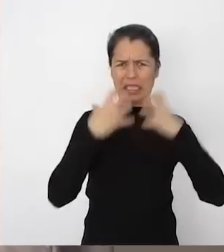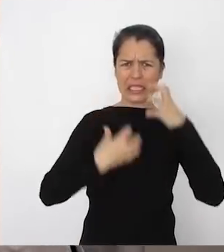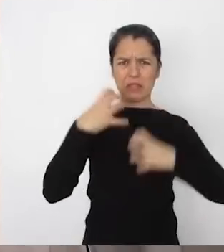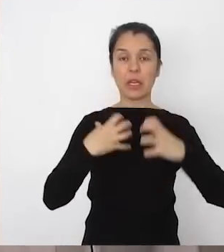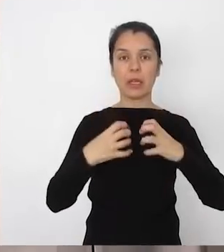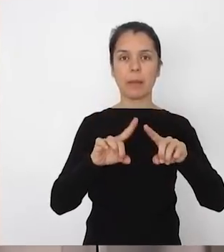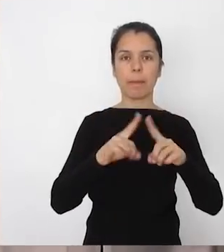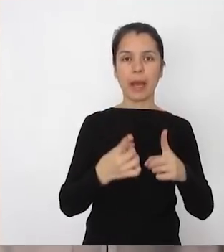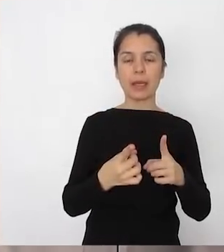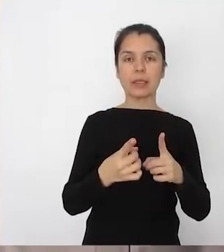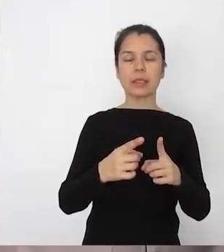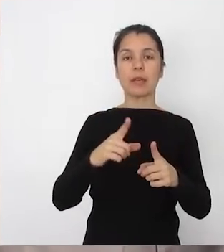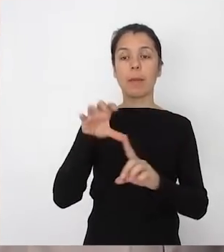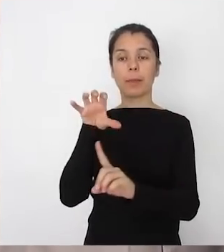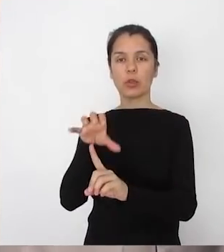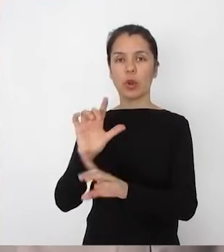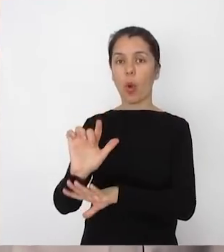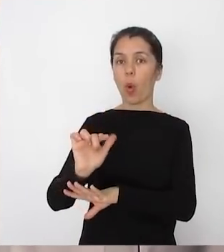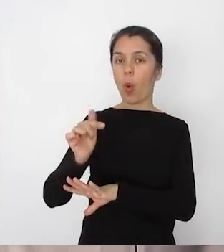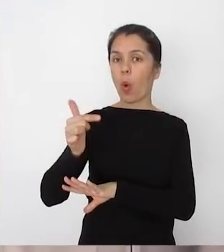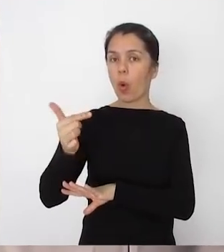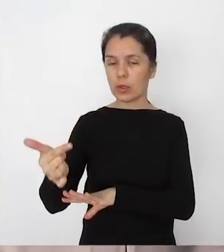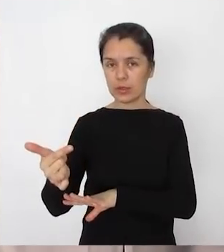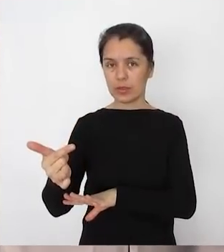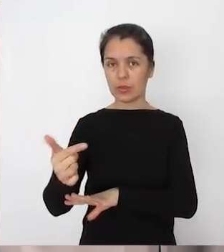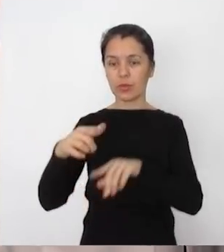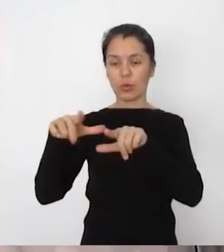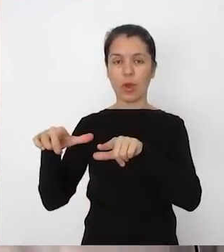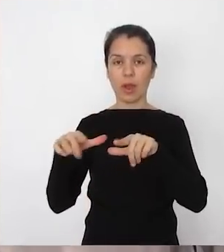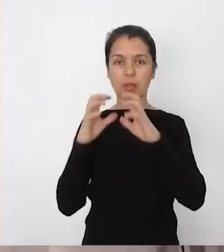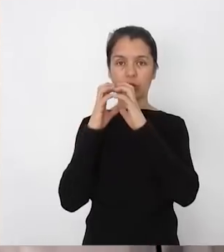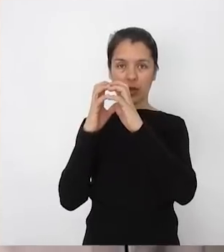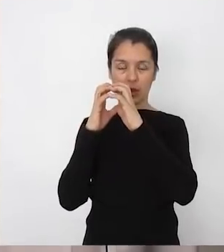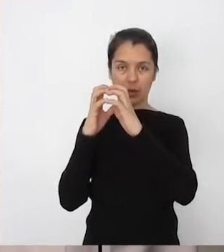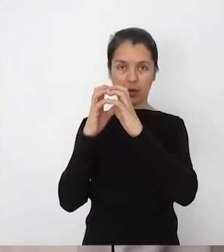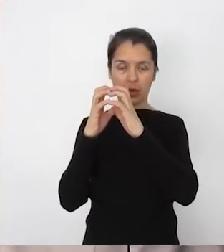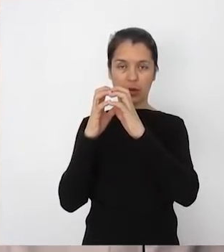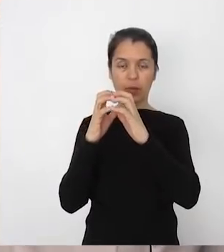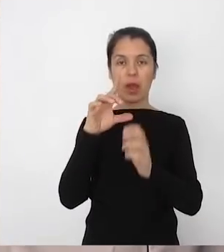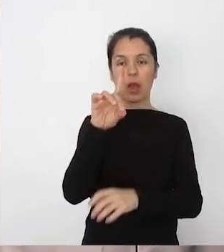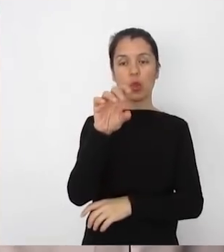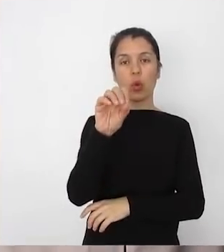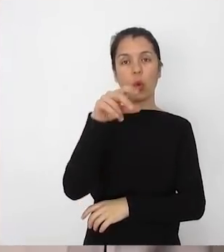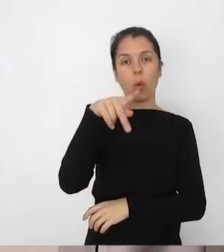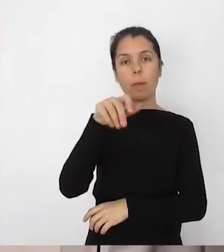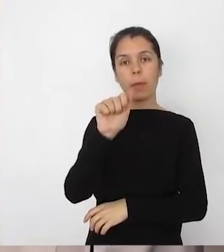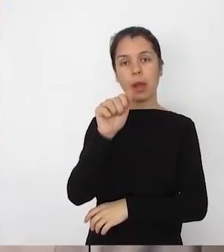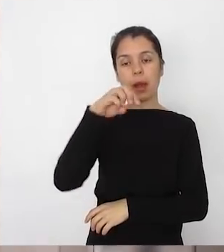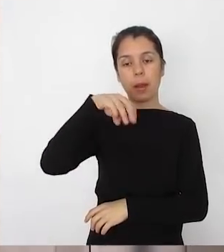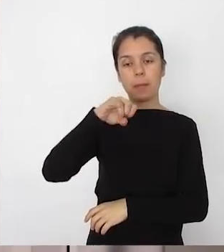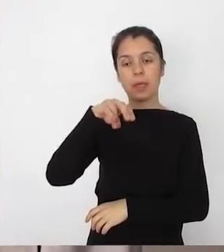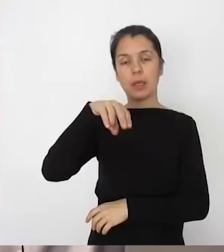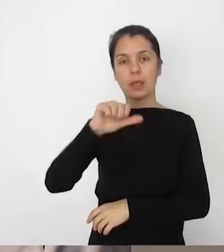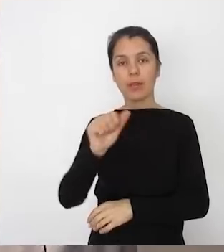tem mais efeito colateral, provoca enrijecimento muscular, movimento involuntário da face, aquela contração de face, necessidade de ficar mexendo a